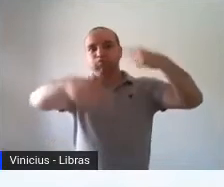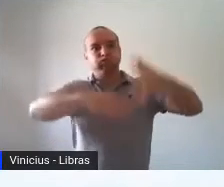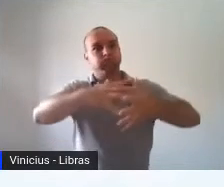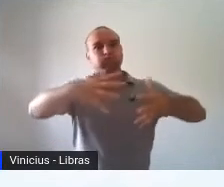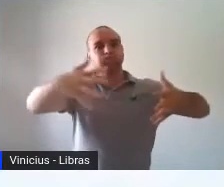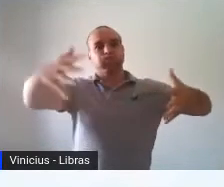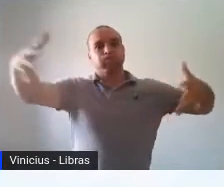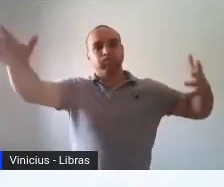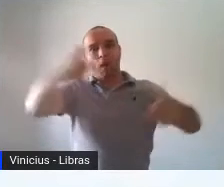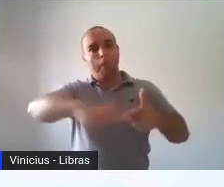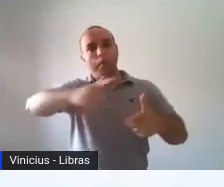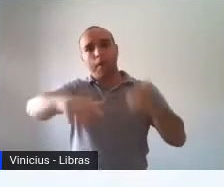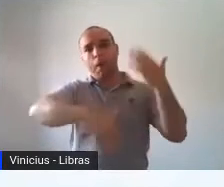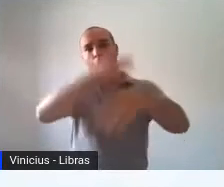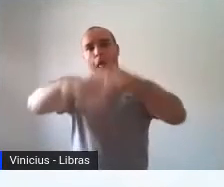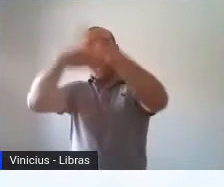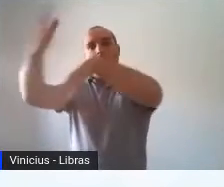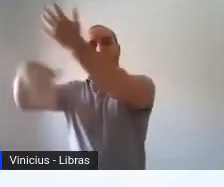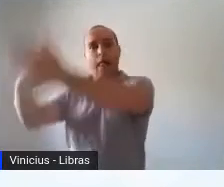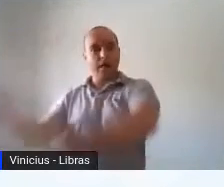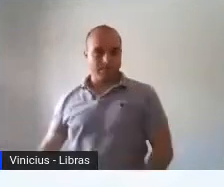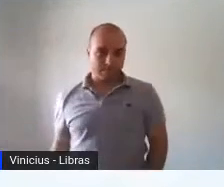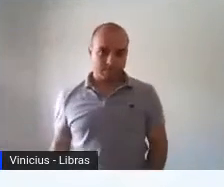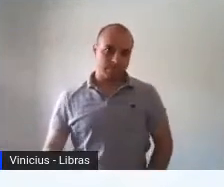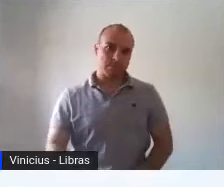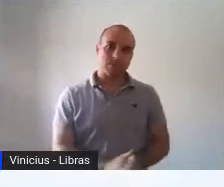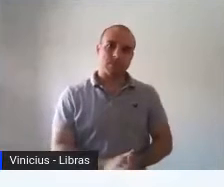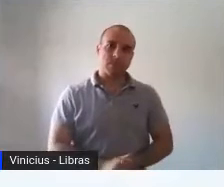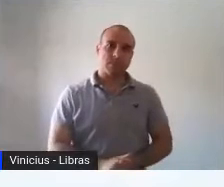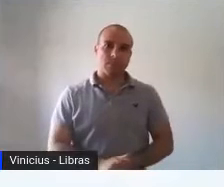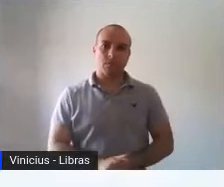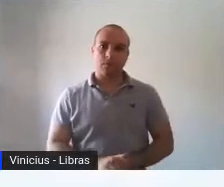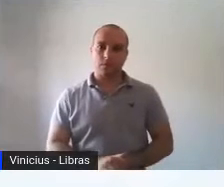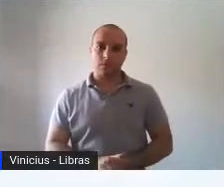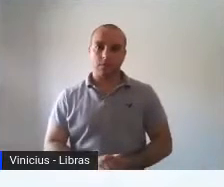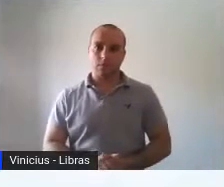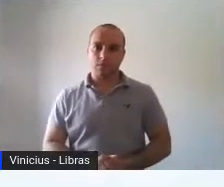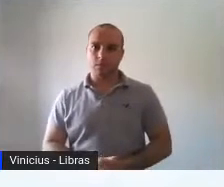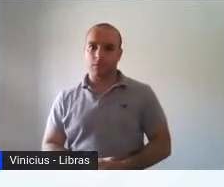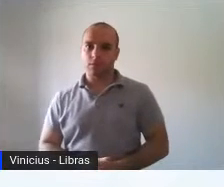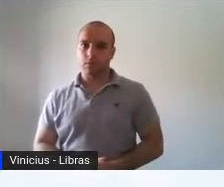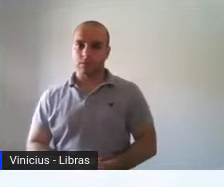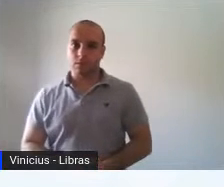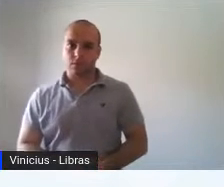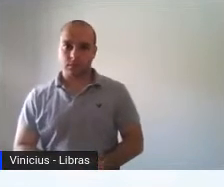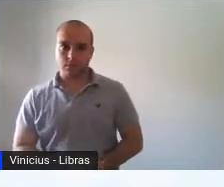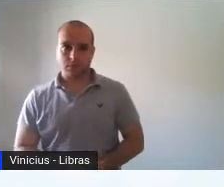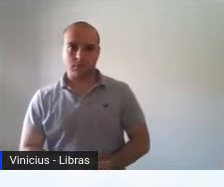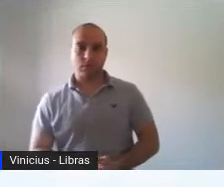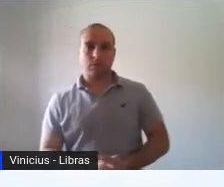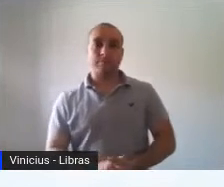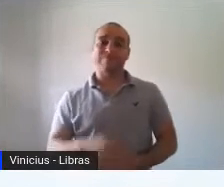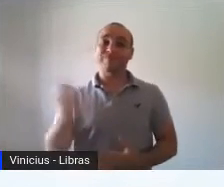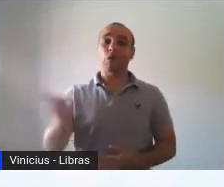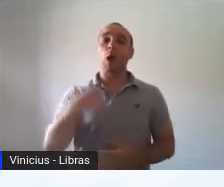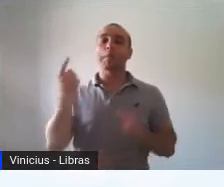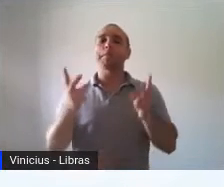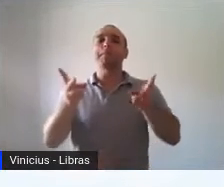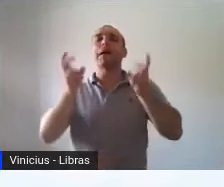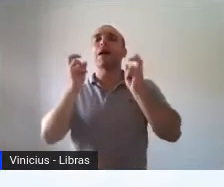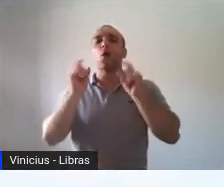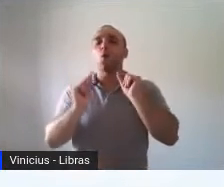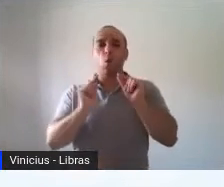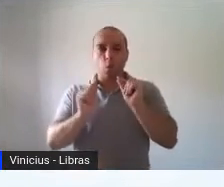histórico recente do Brasil, desde lá o impeachment lá de trás, a gente observa que as questões políticas influenciam muito as